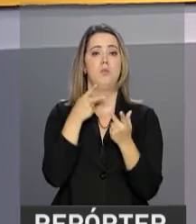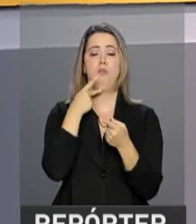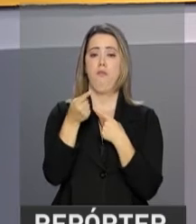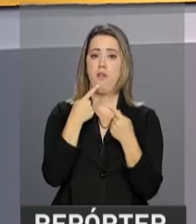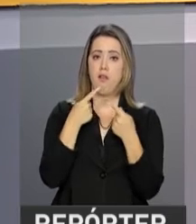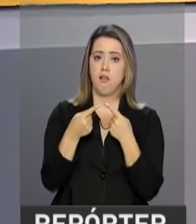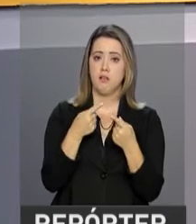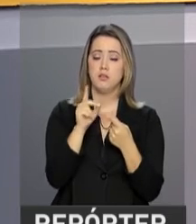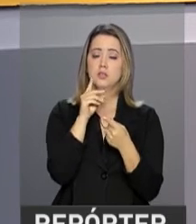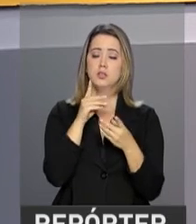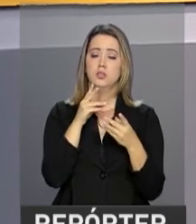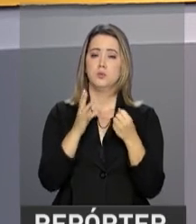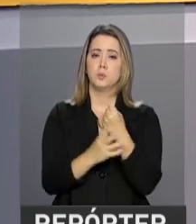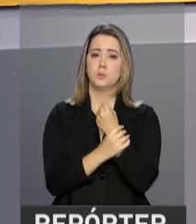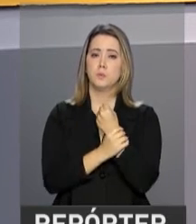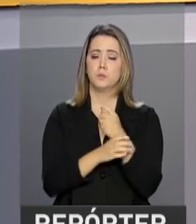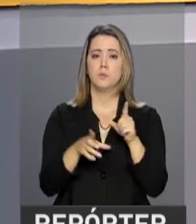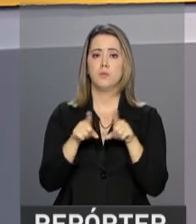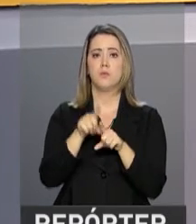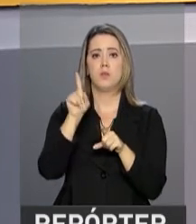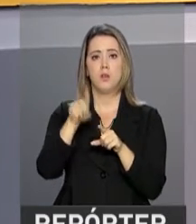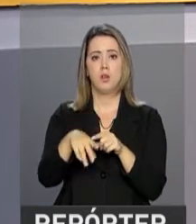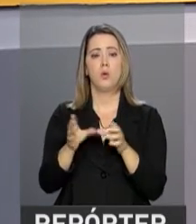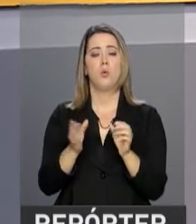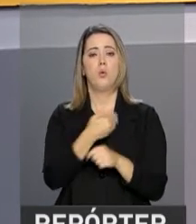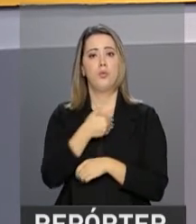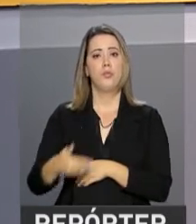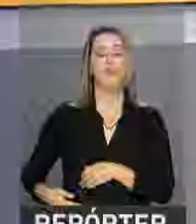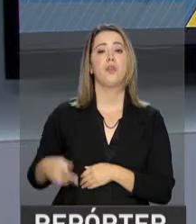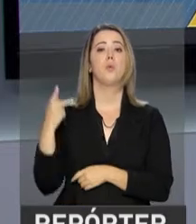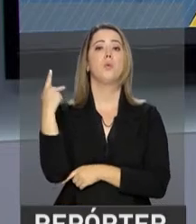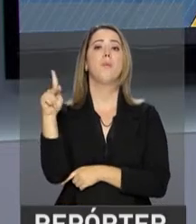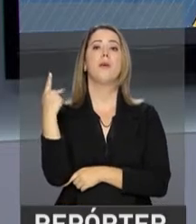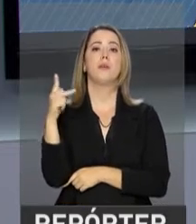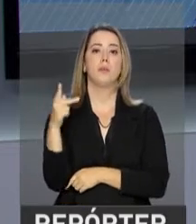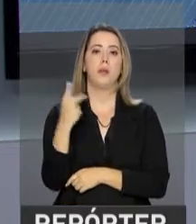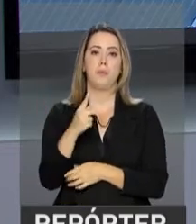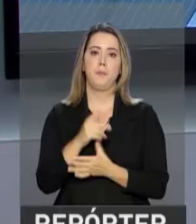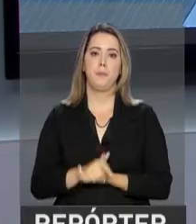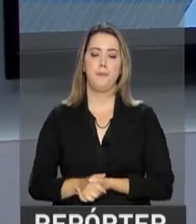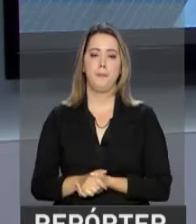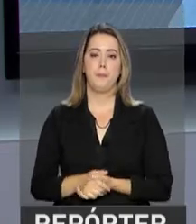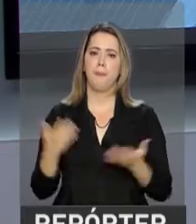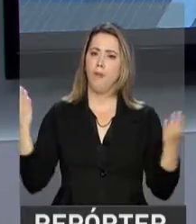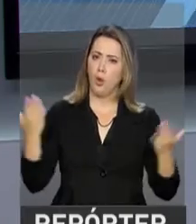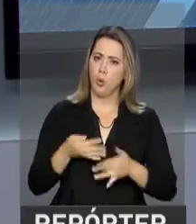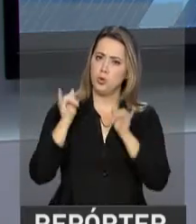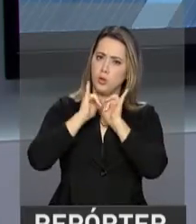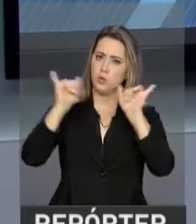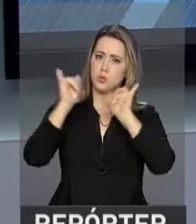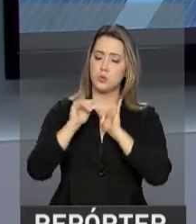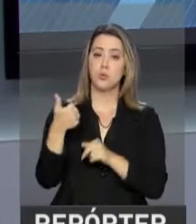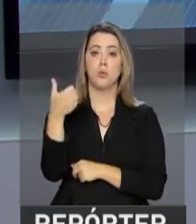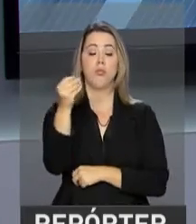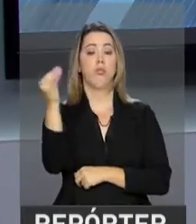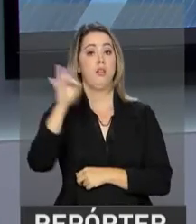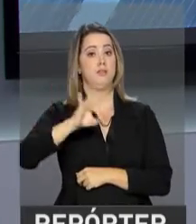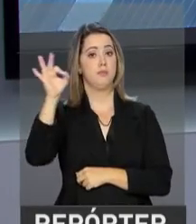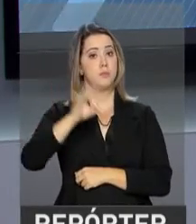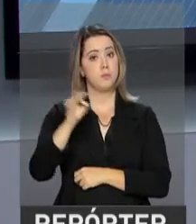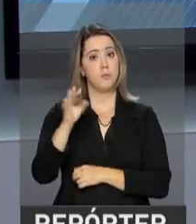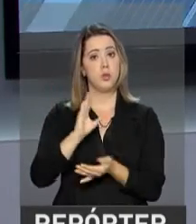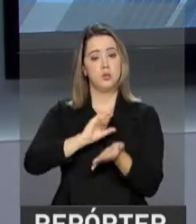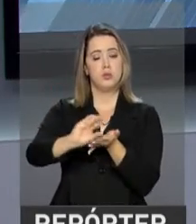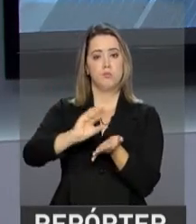será com representantes do governo do paraguai o governo anunciou hoje a ampliação em 10% dos recursos